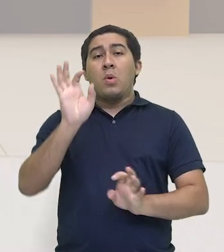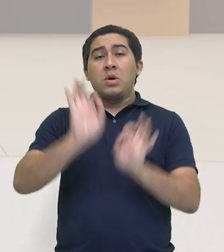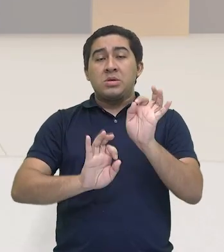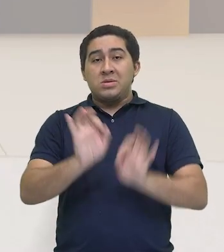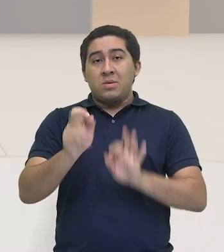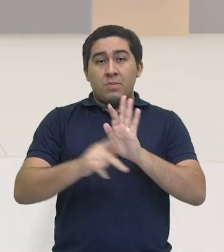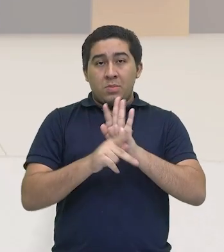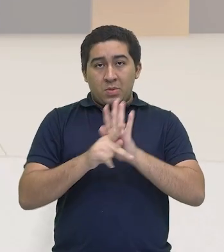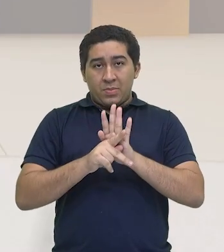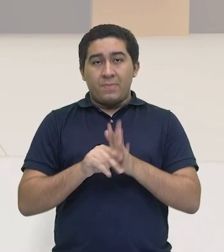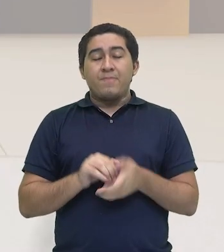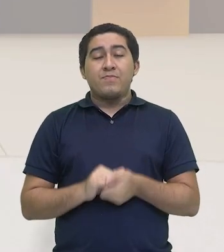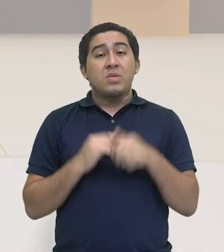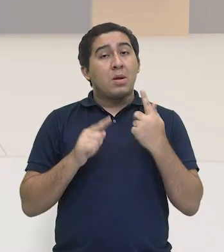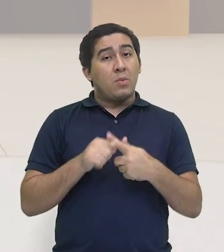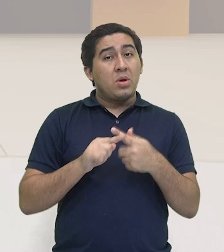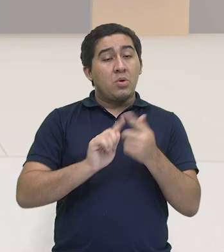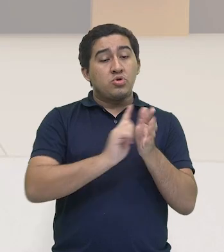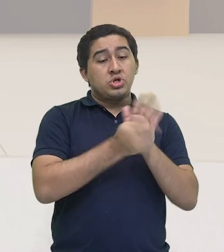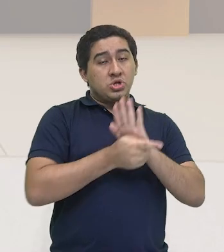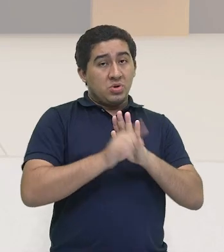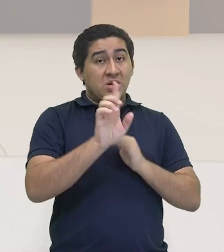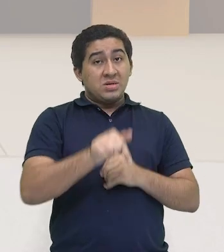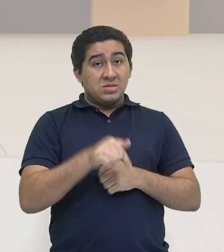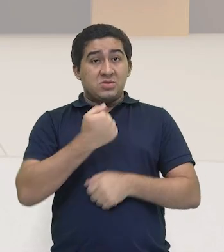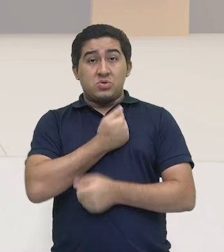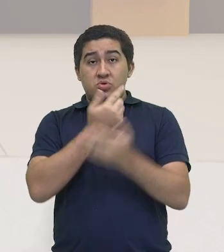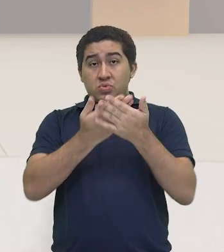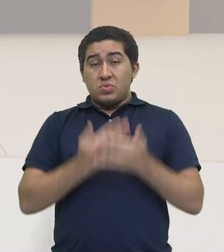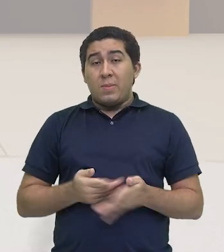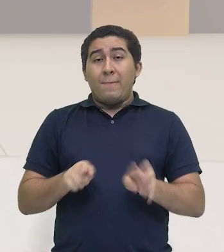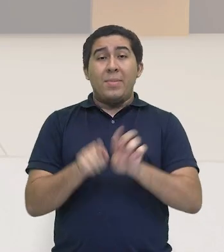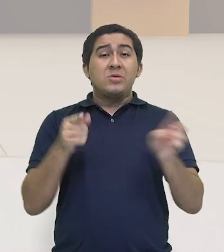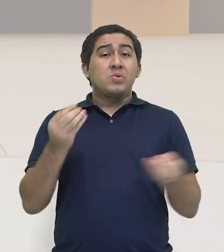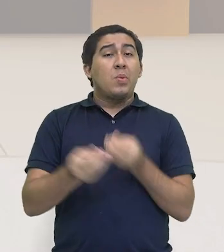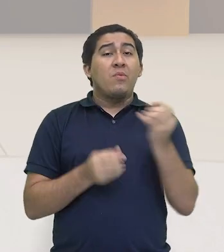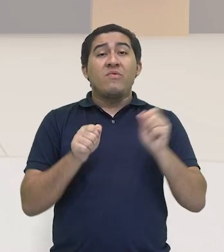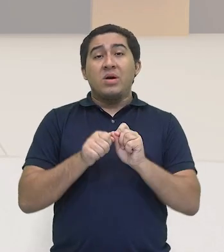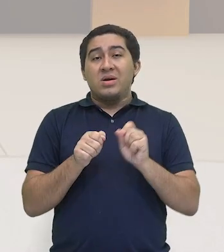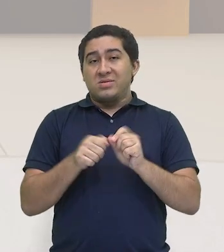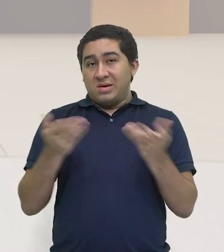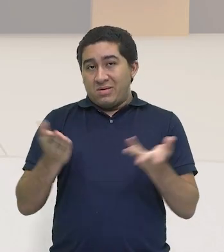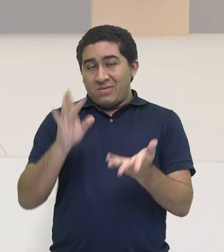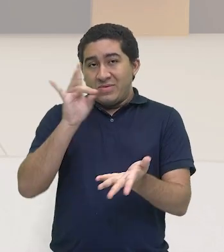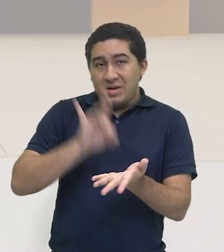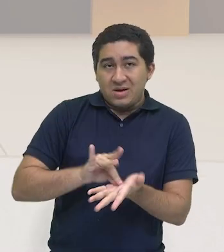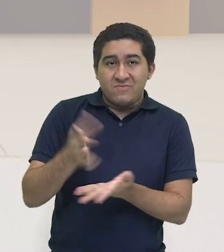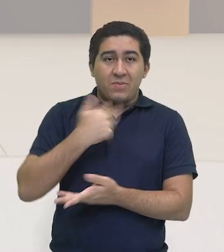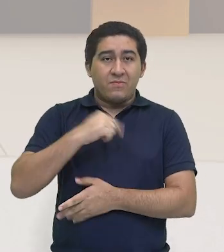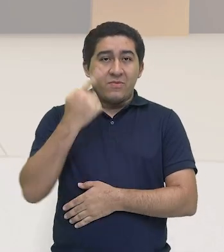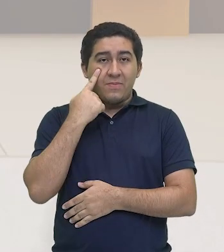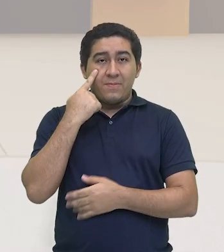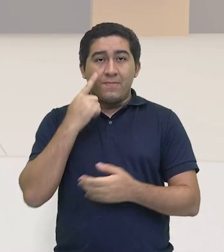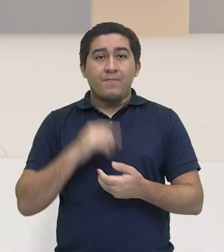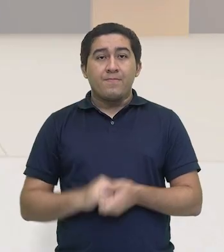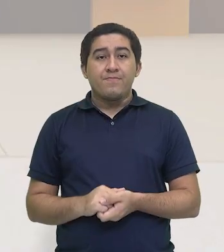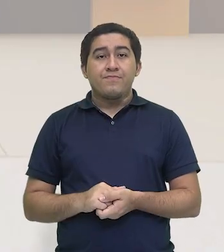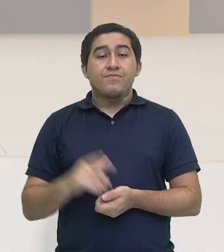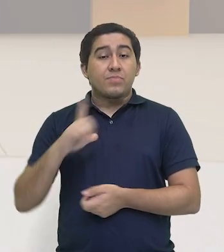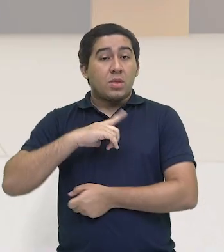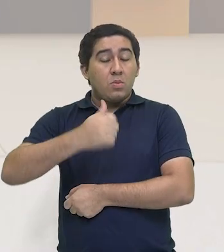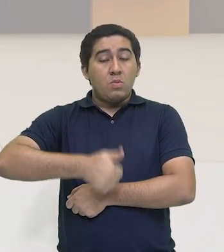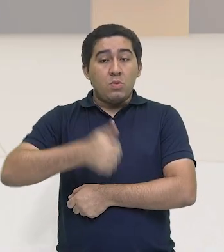documentário? Afinal, a nossa aula é sobre documentário, mas Isso ok, mesmo. como que monta, não é? Hora da verdade. Hora da verdade, exatamente. Nós temos o